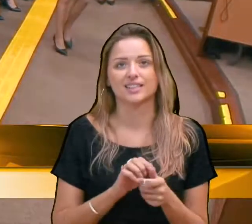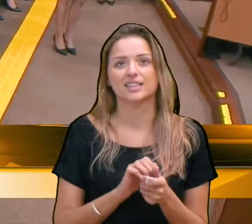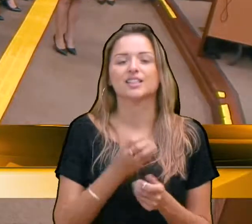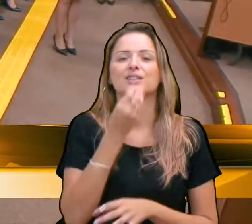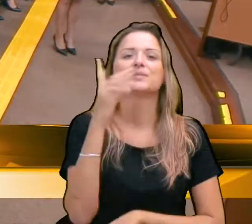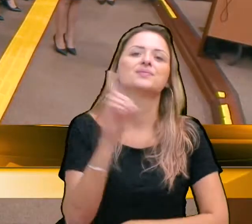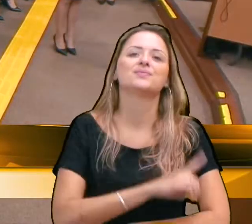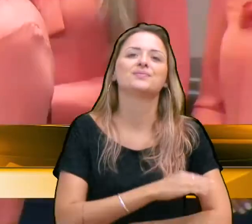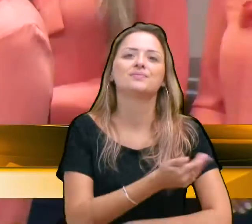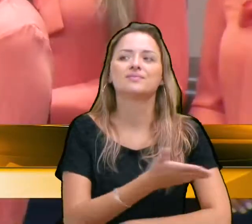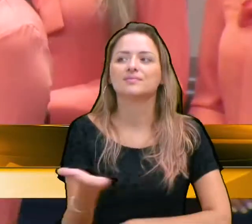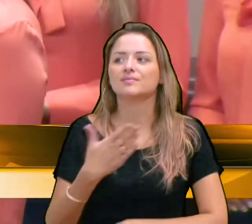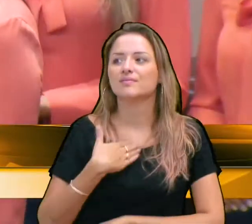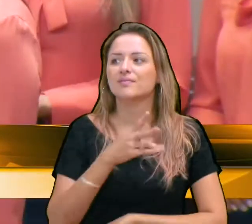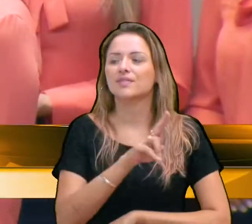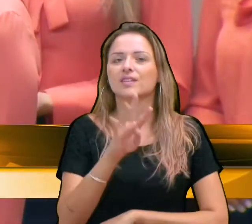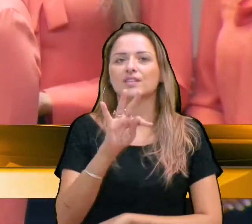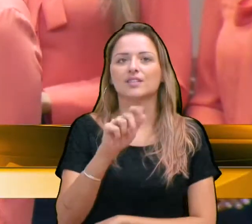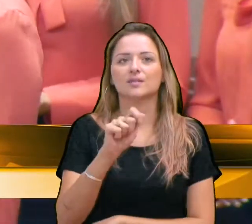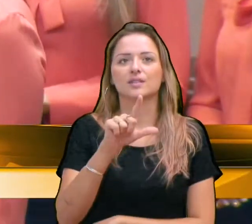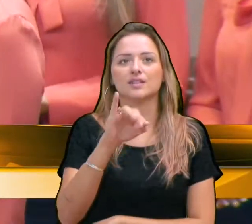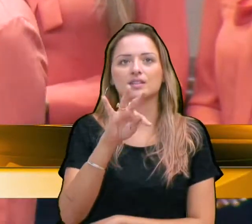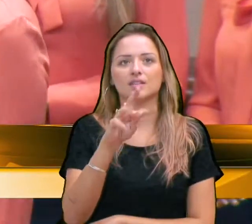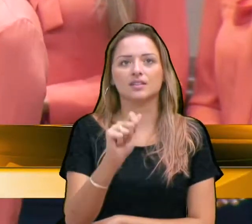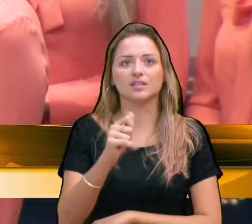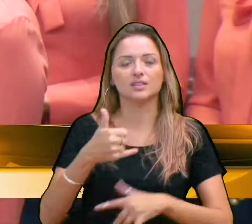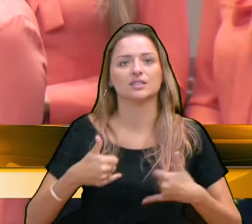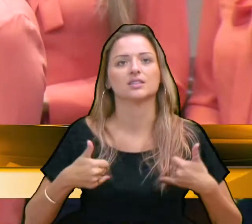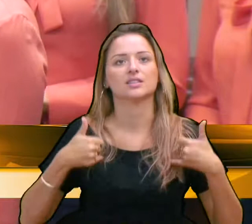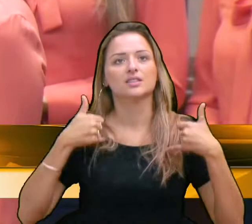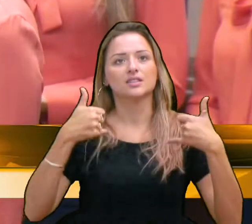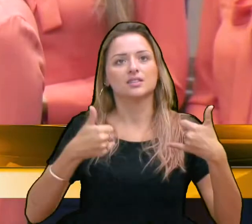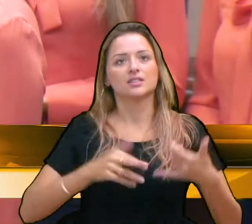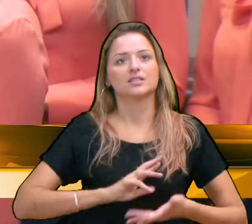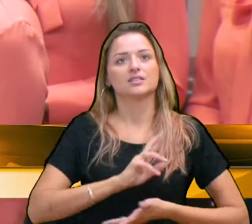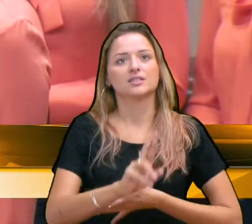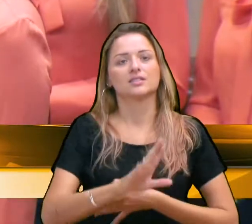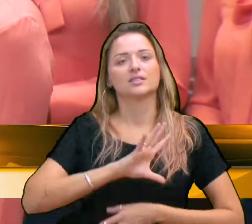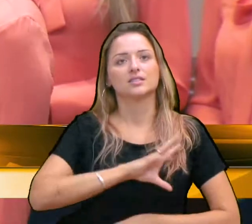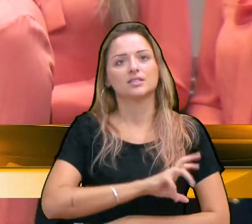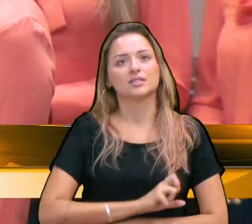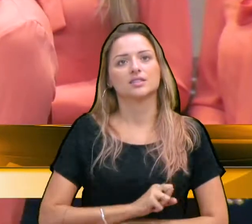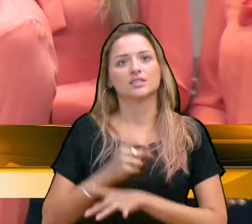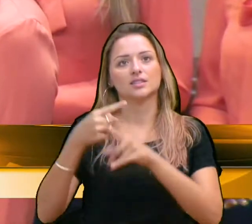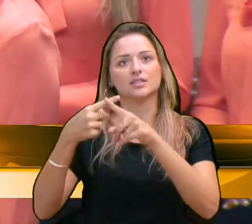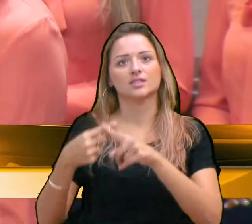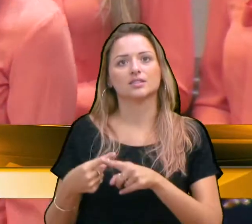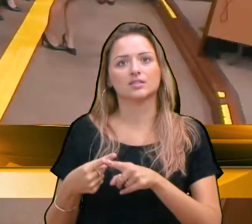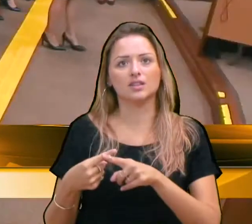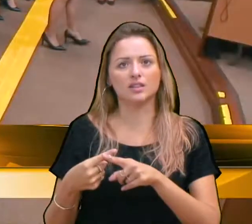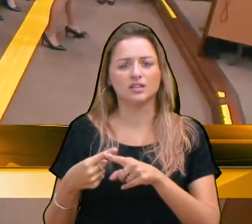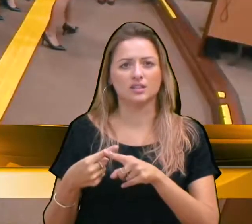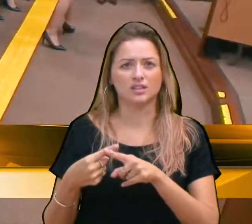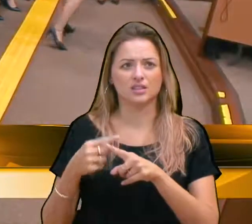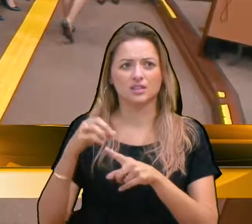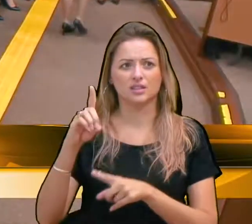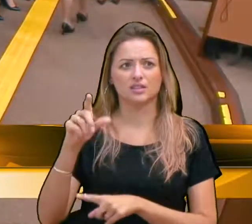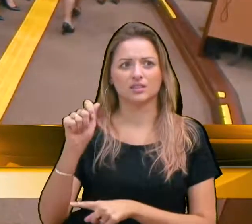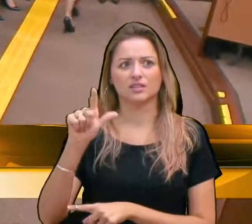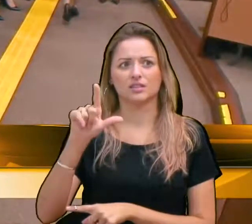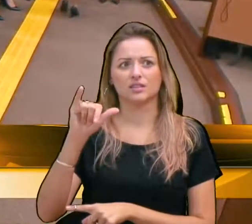Bom dia a todos, me chamo Thalita De Costa e é com muito orgulho e amor que represento as confecções familiares da Lin.